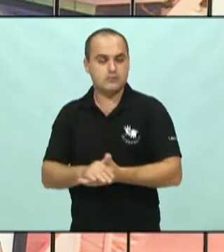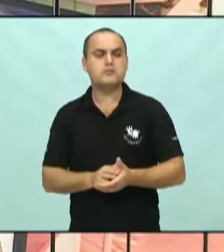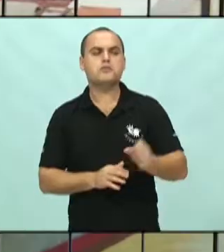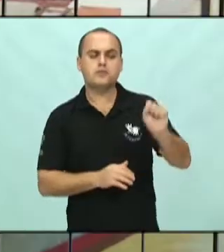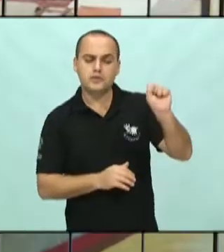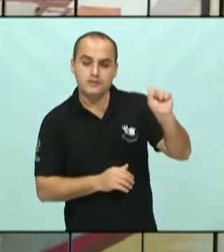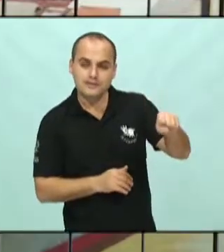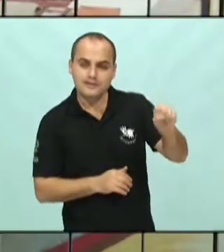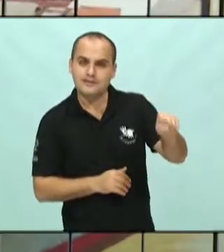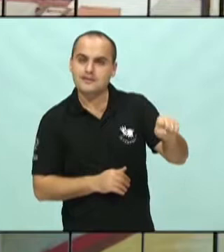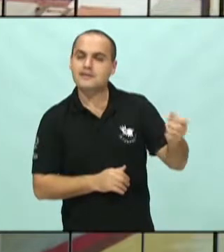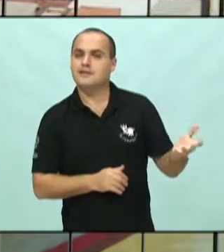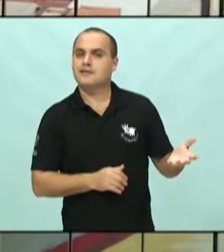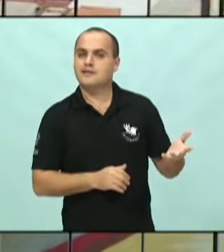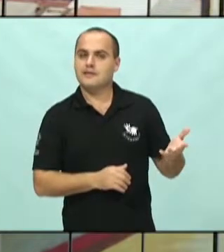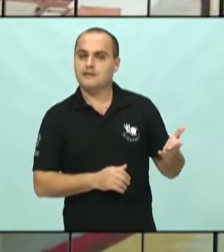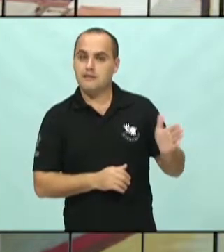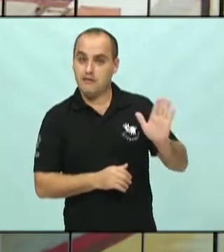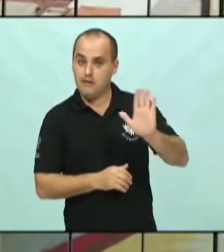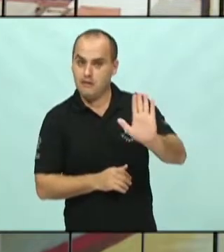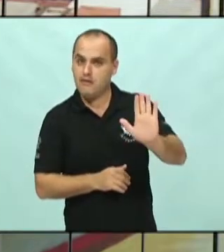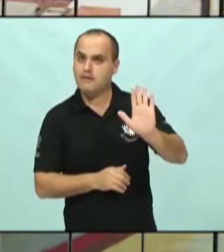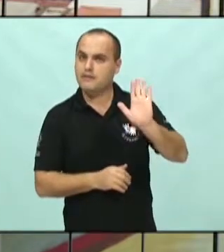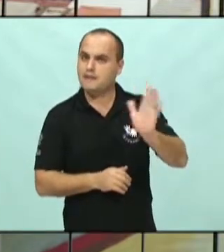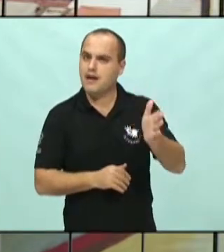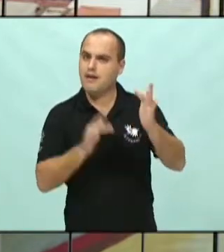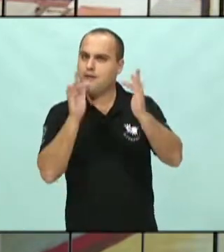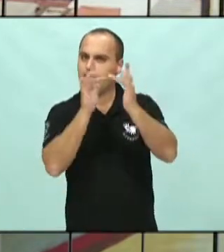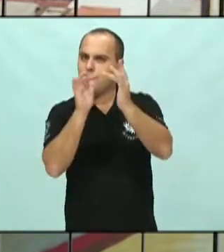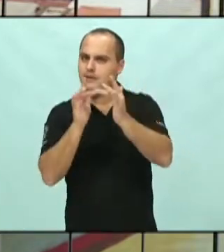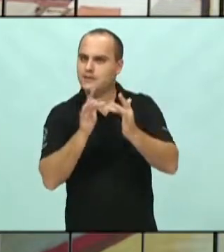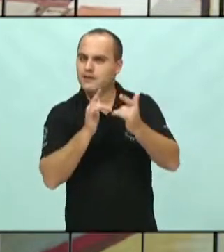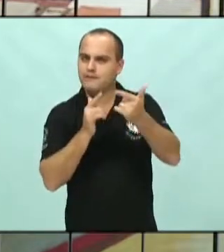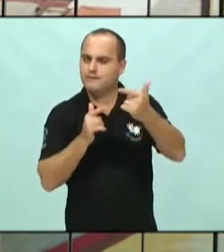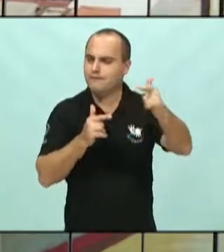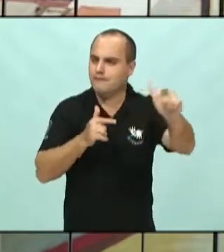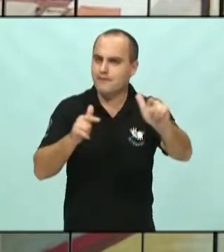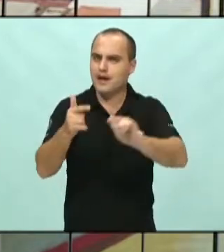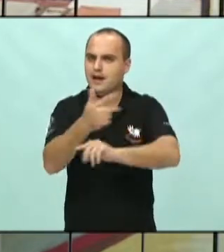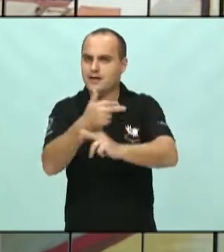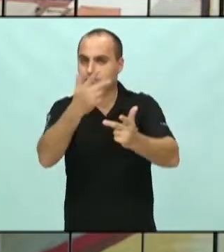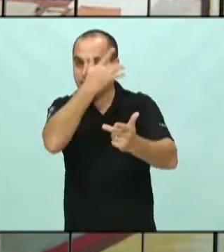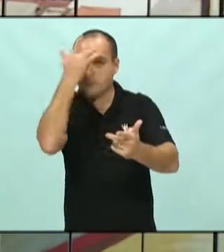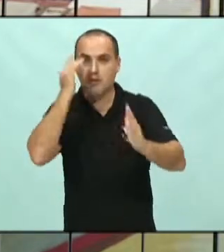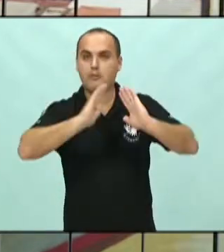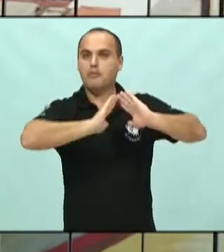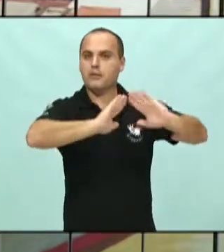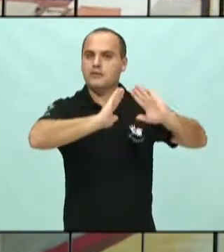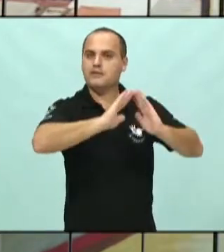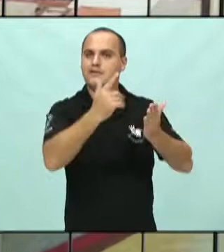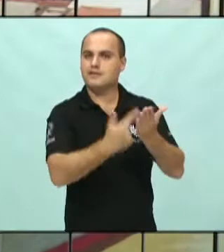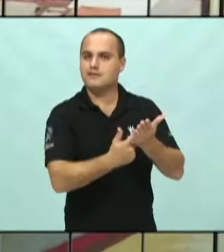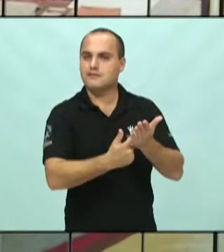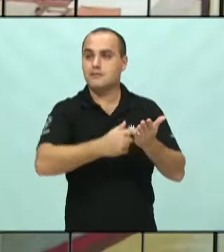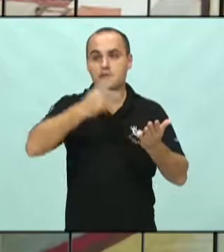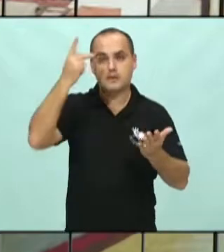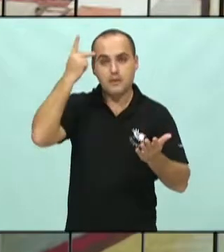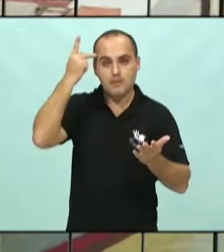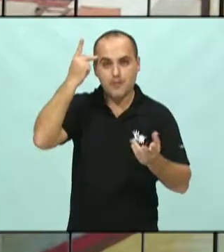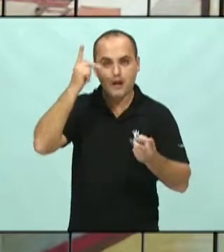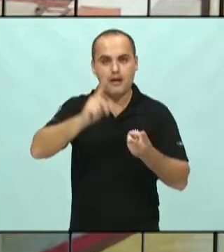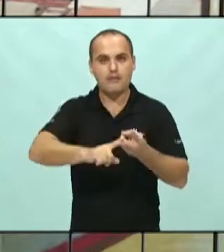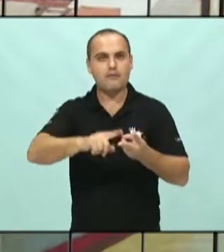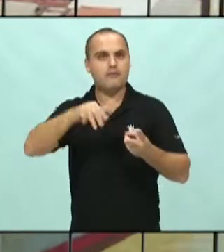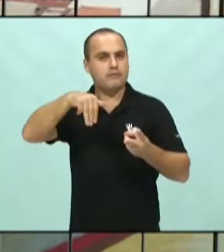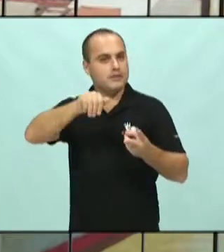que eu tenho recebido contatos de pessoas de fora, né, pedindo o livro, né? Gente de São Paulo, de Porto Alegre,